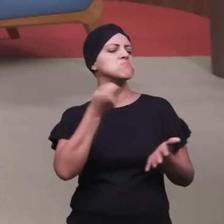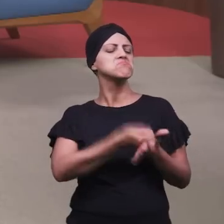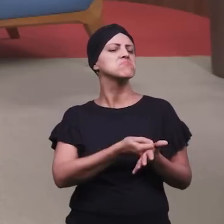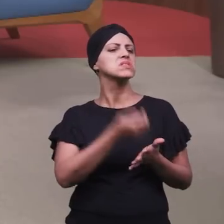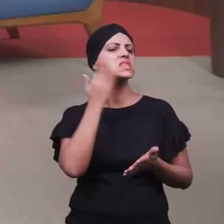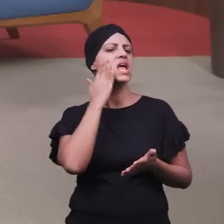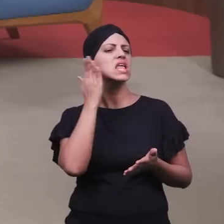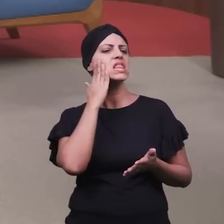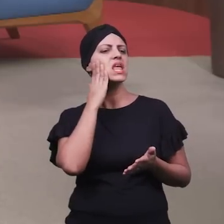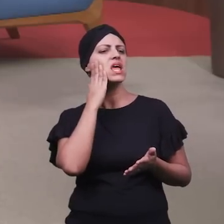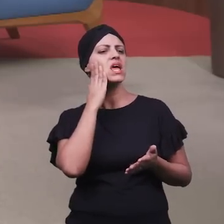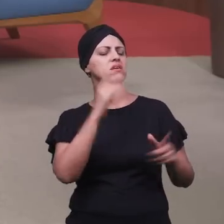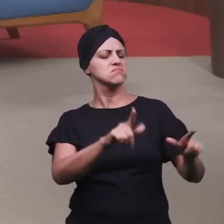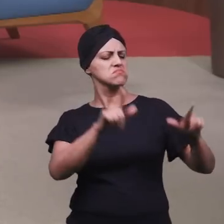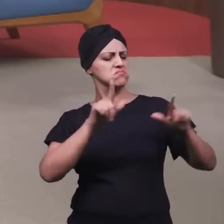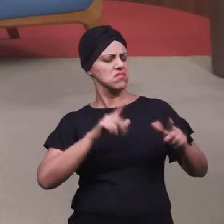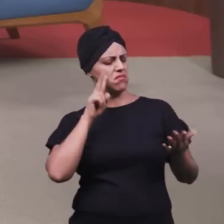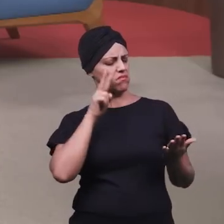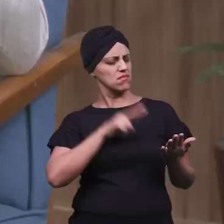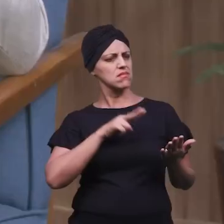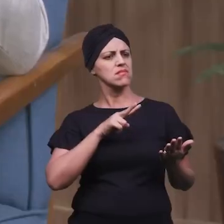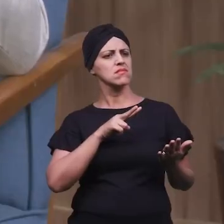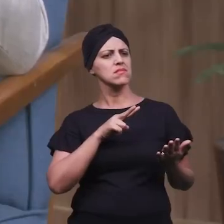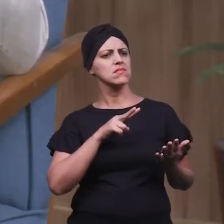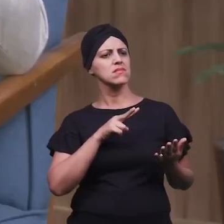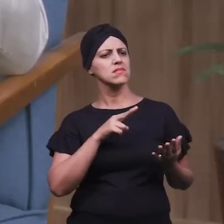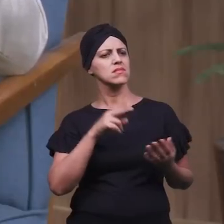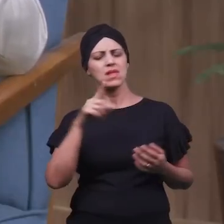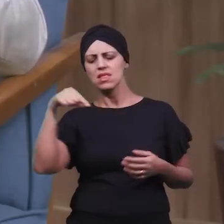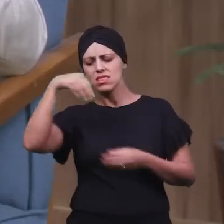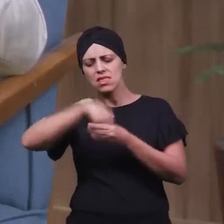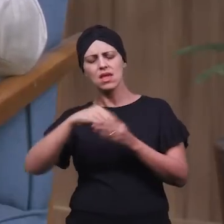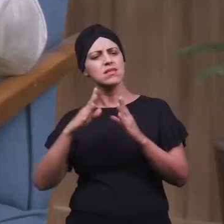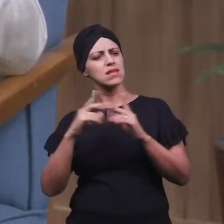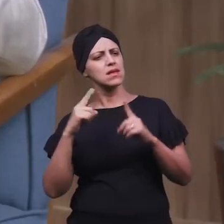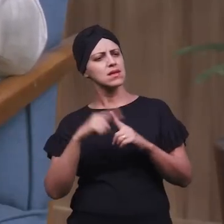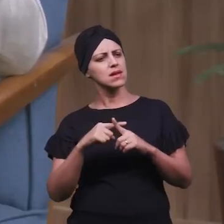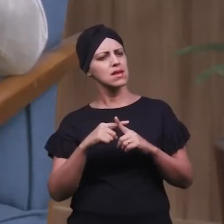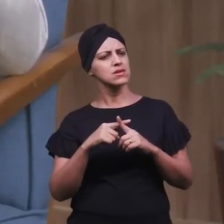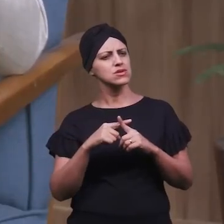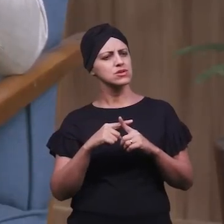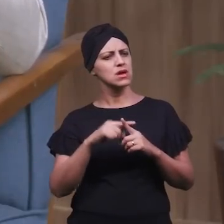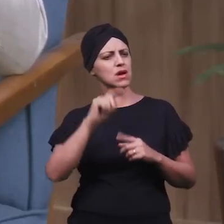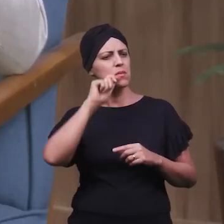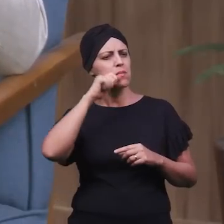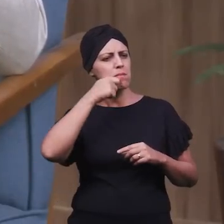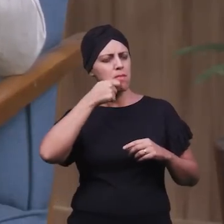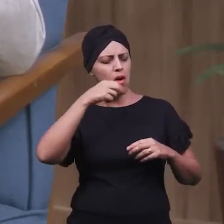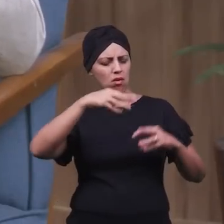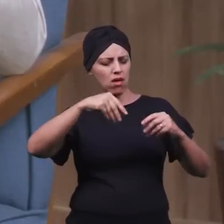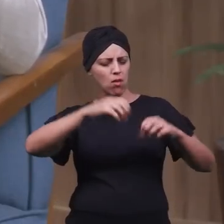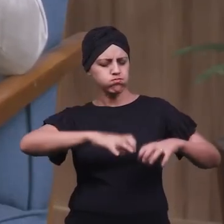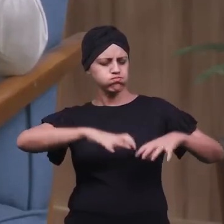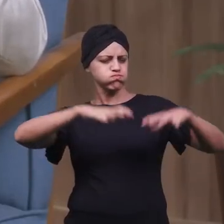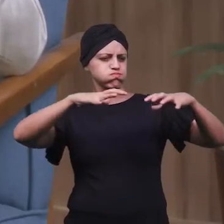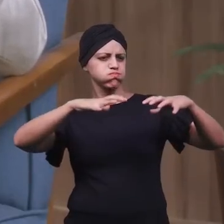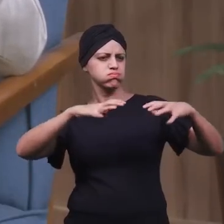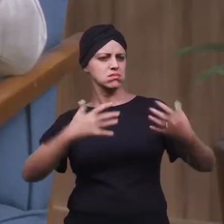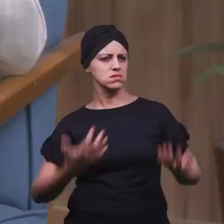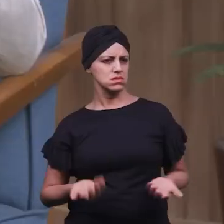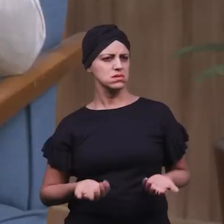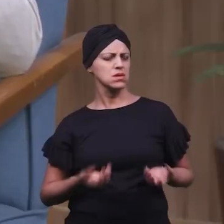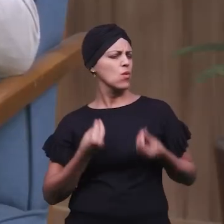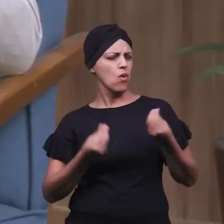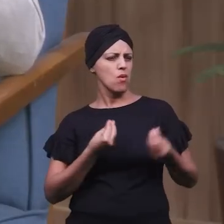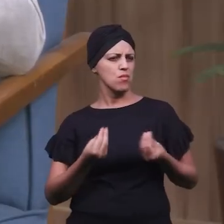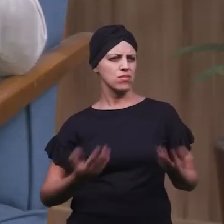considerar um caso concreto, né, dentro do dia a dia da igreja, do pão levedado,